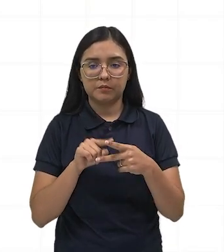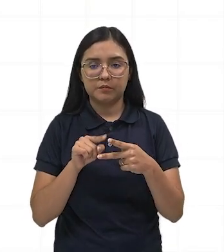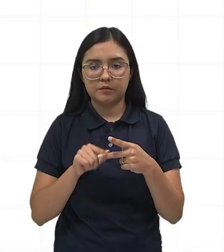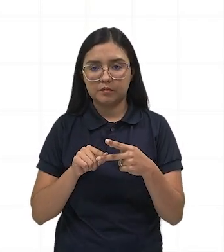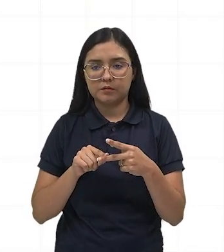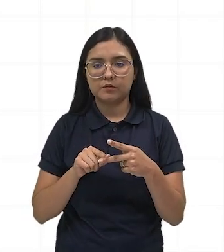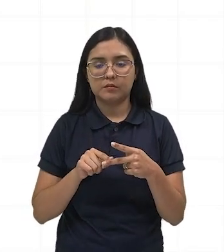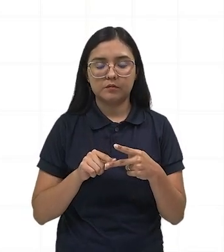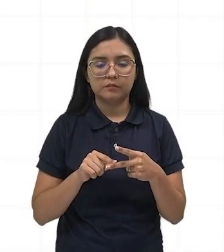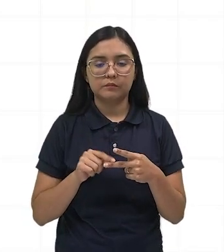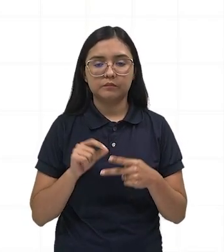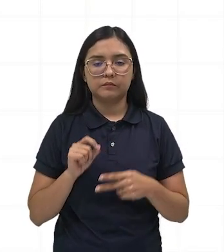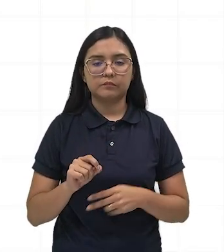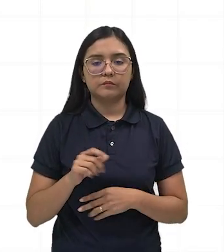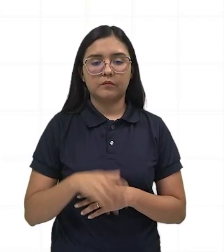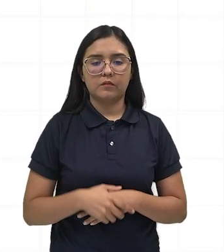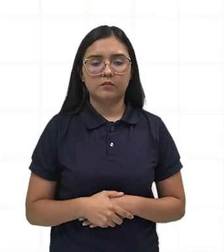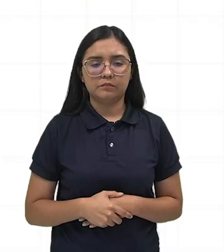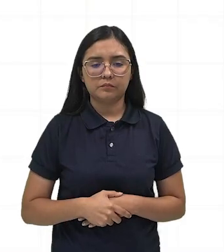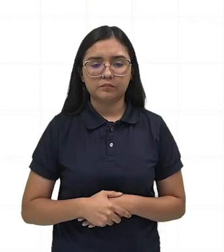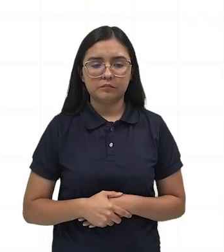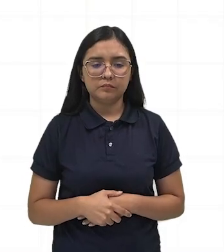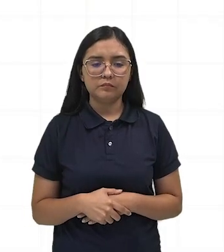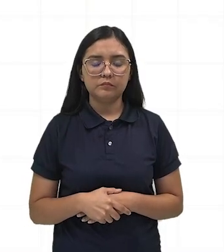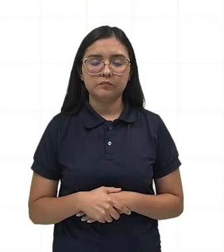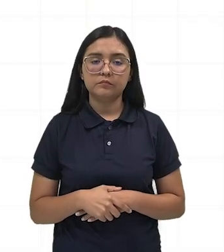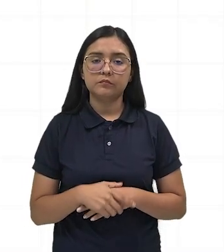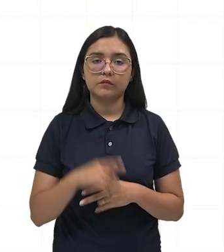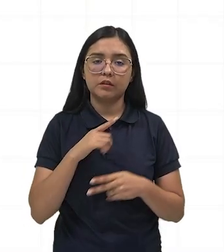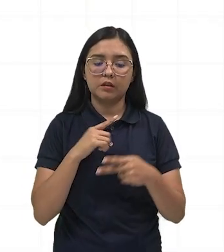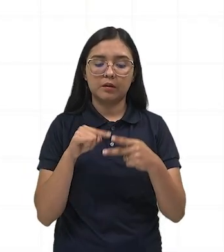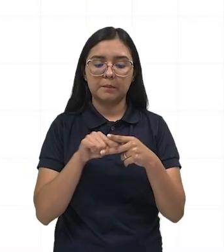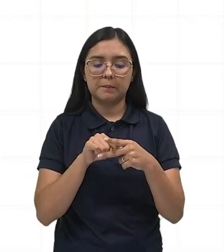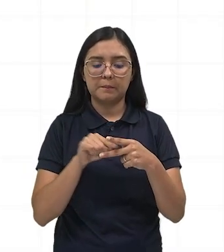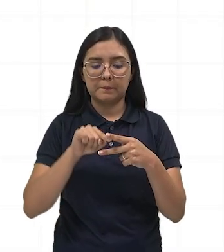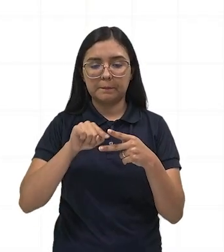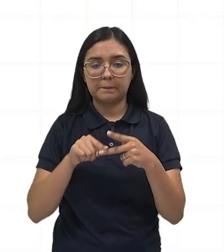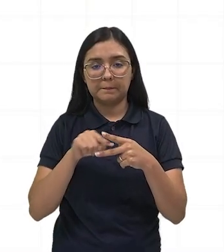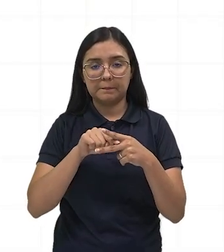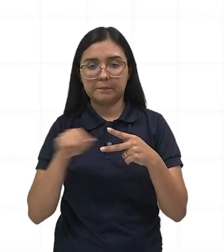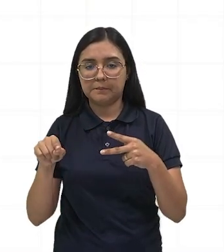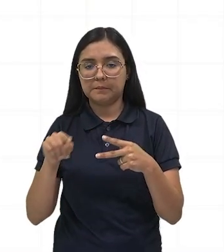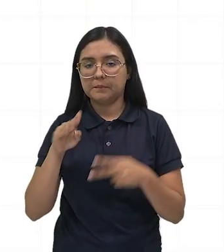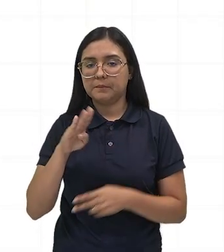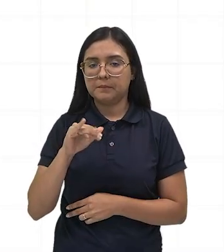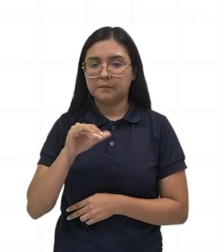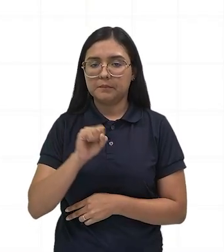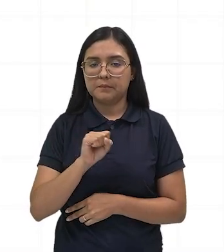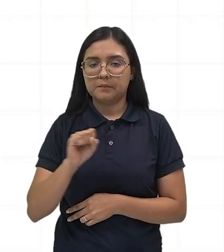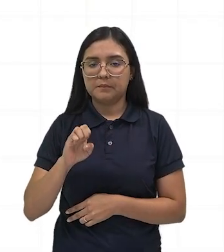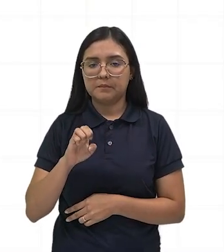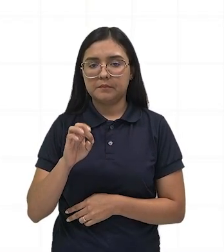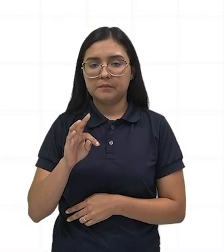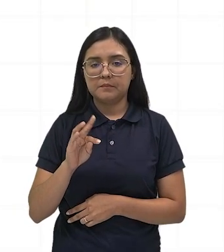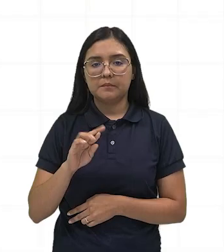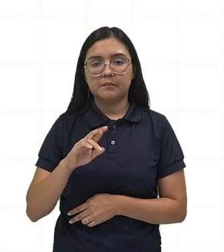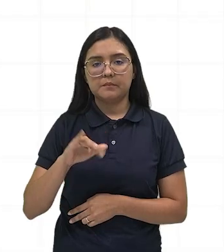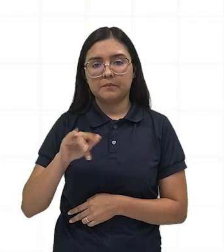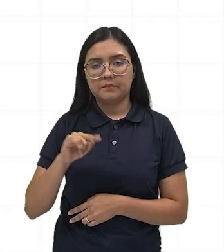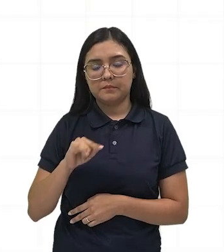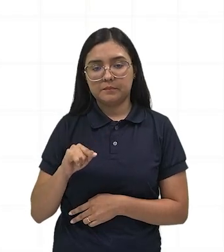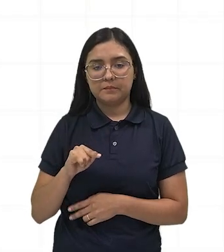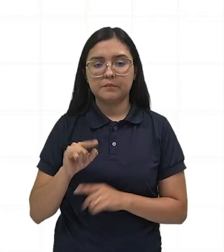a gente cita que está sendo passado a bissetriz, né, neste